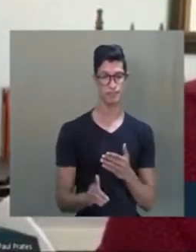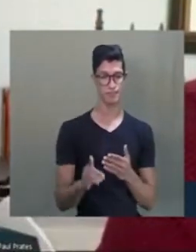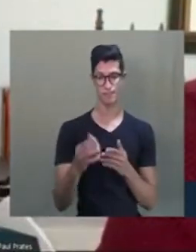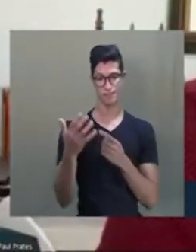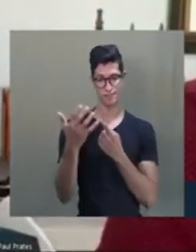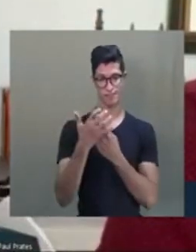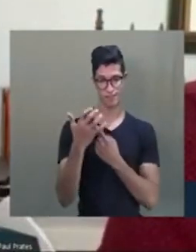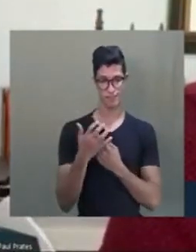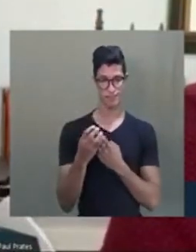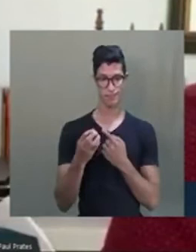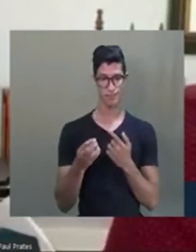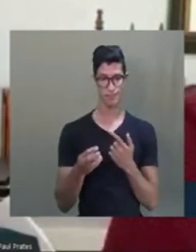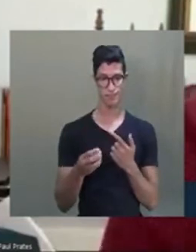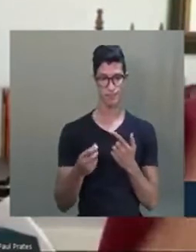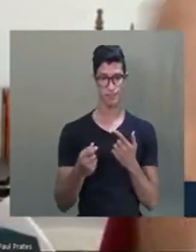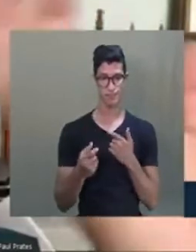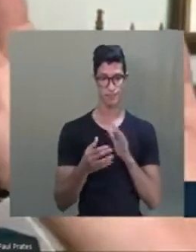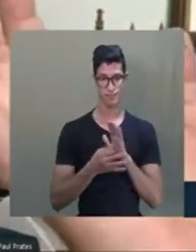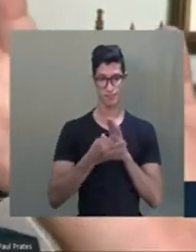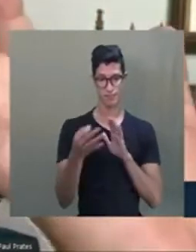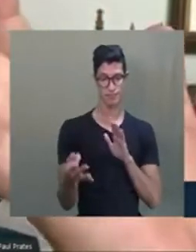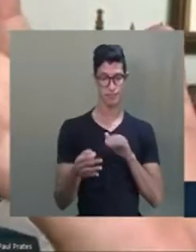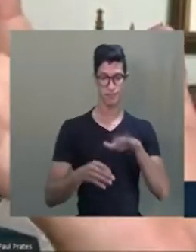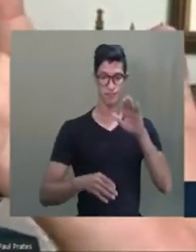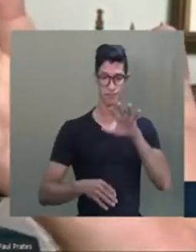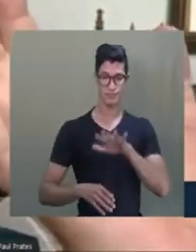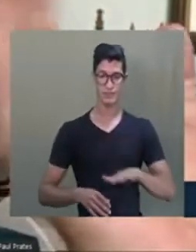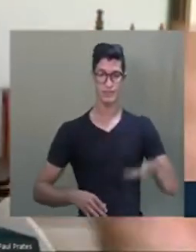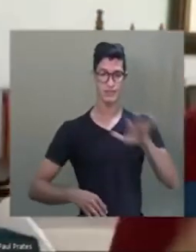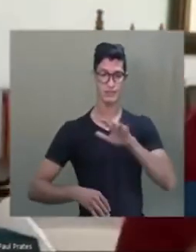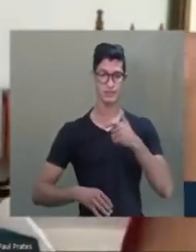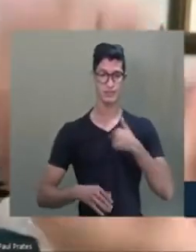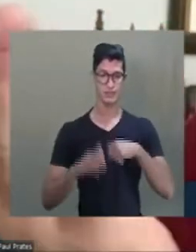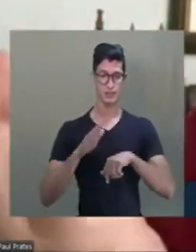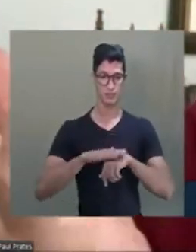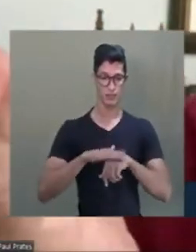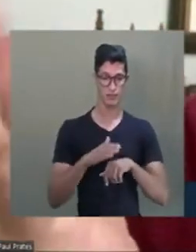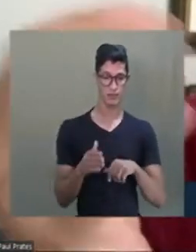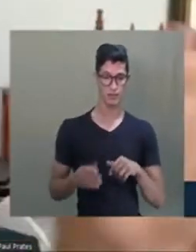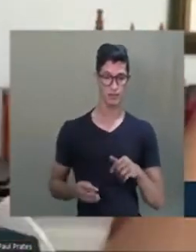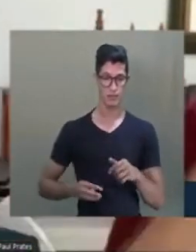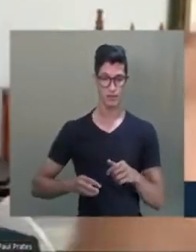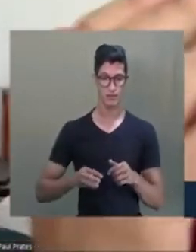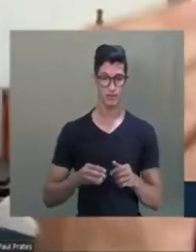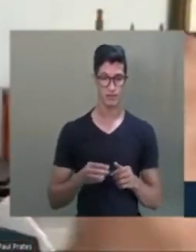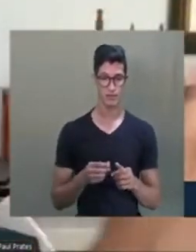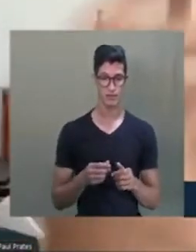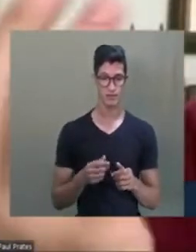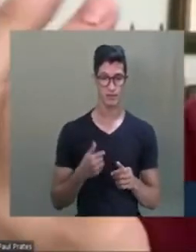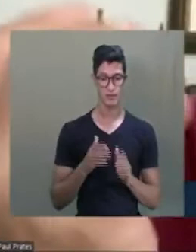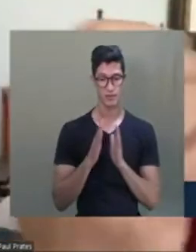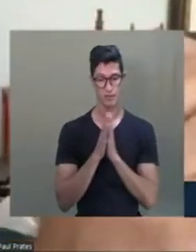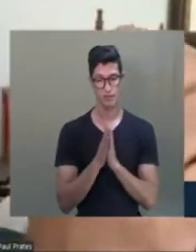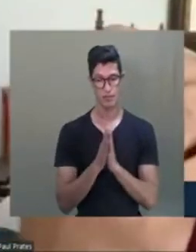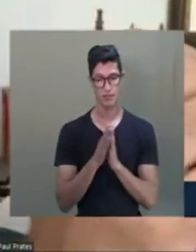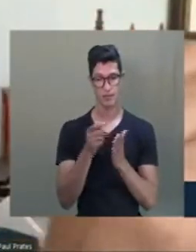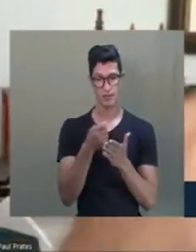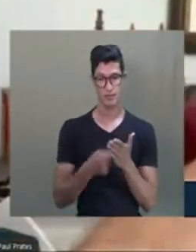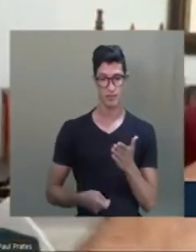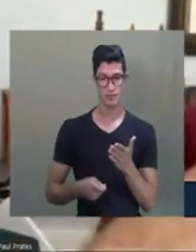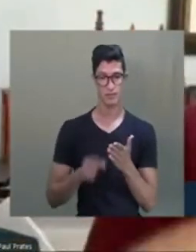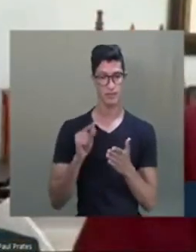convencido. Né? O argumento mais genérico, então, eu faço até um apelo à